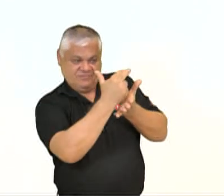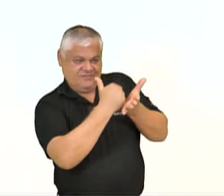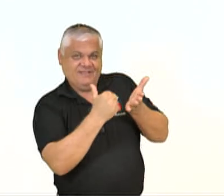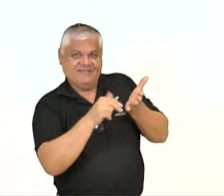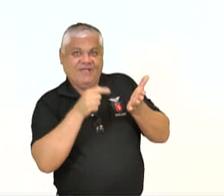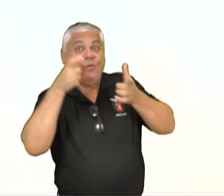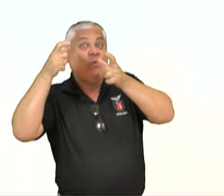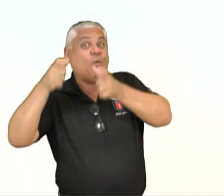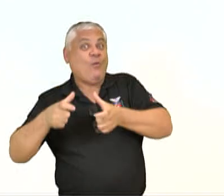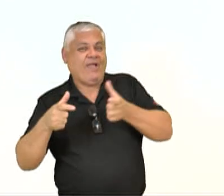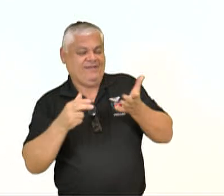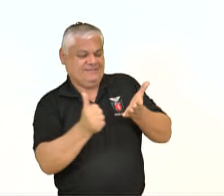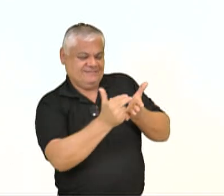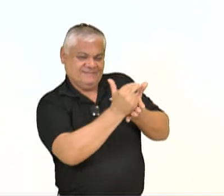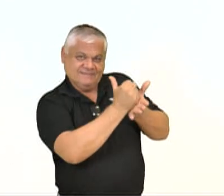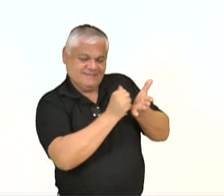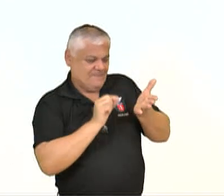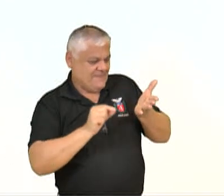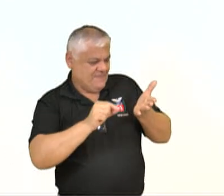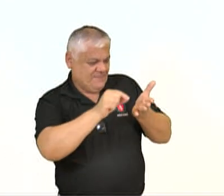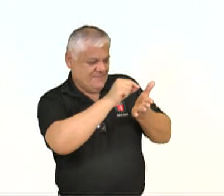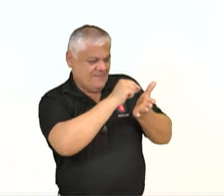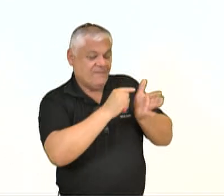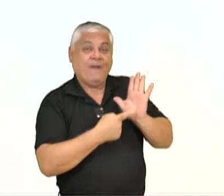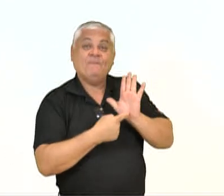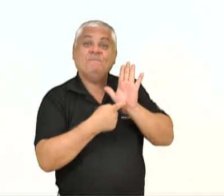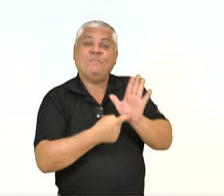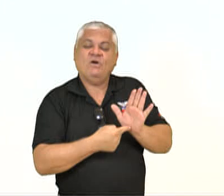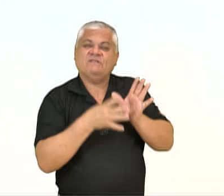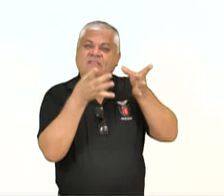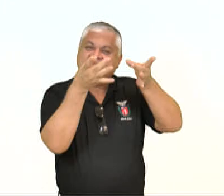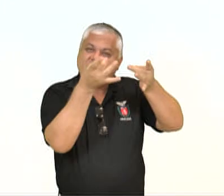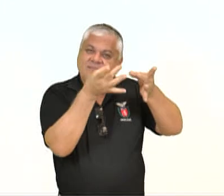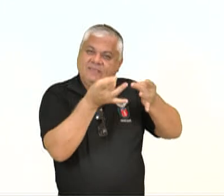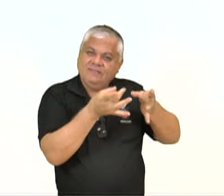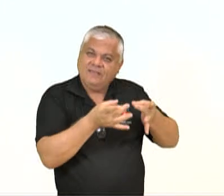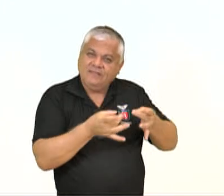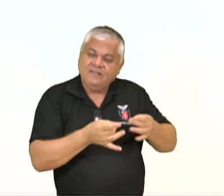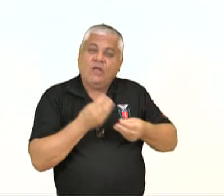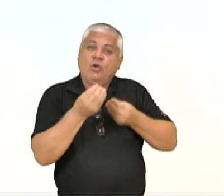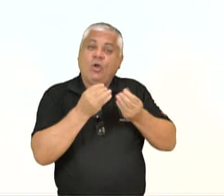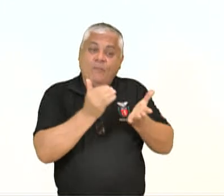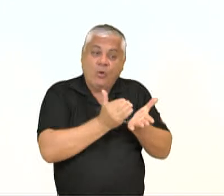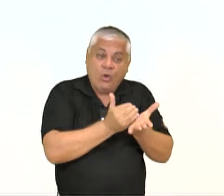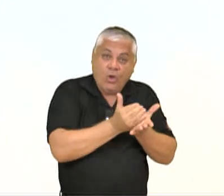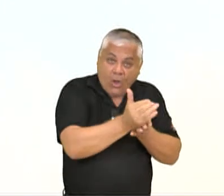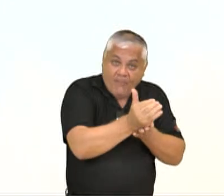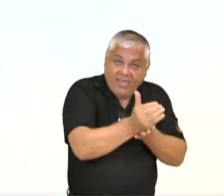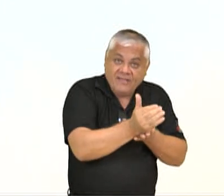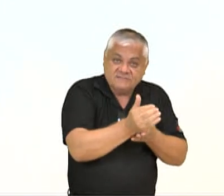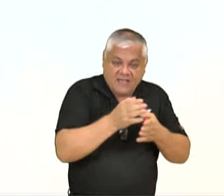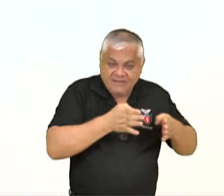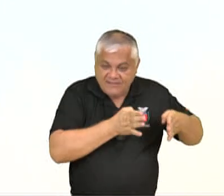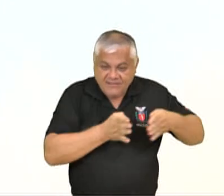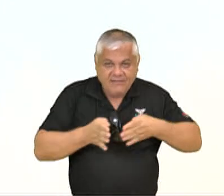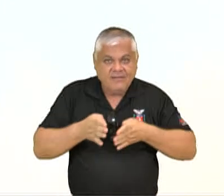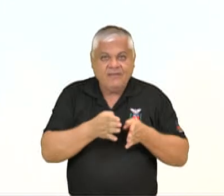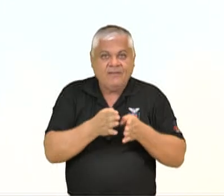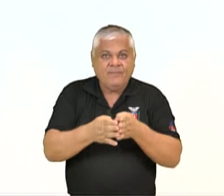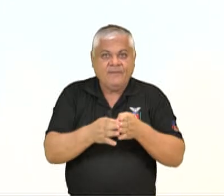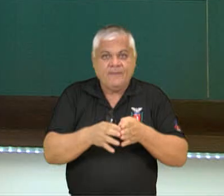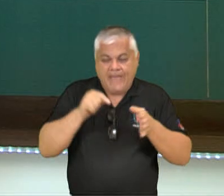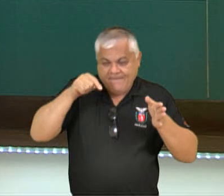está imaginando, do circuito, mostrando com detalhes qual será o percurso a ser feito para passar em